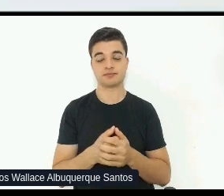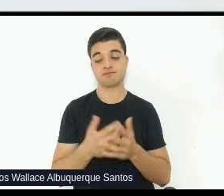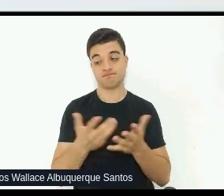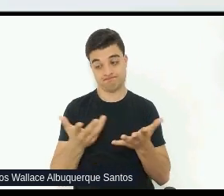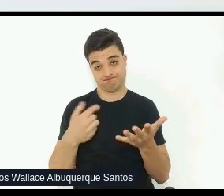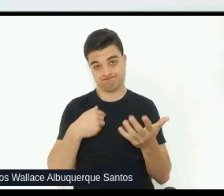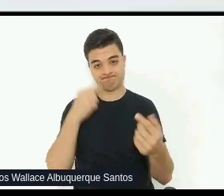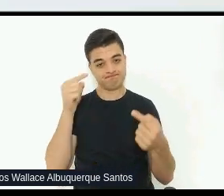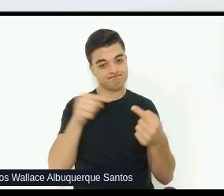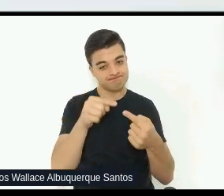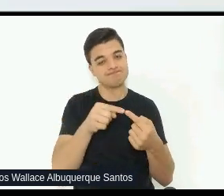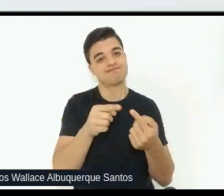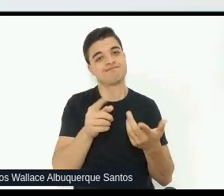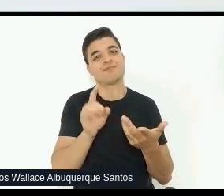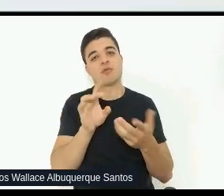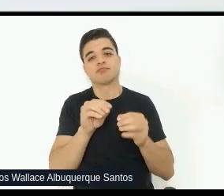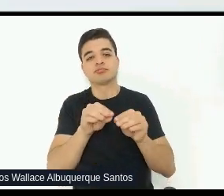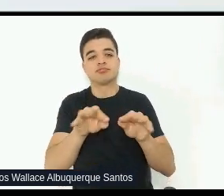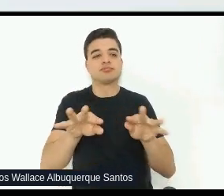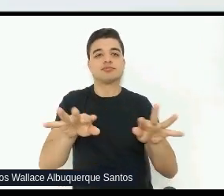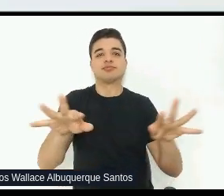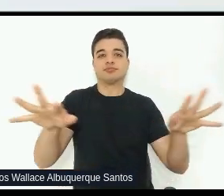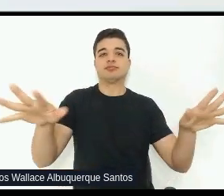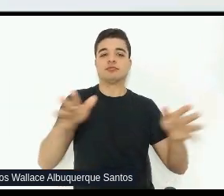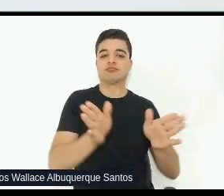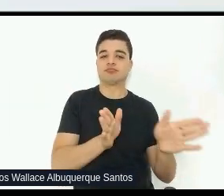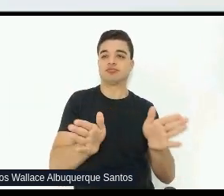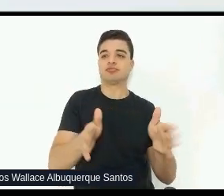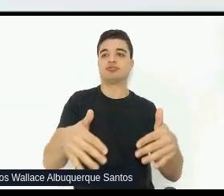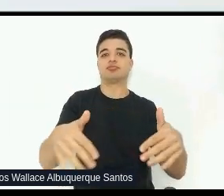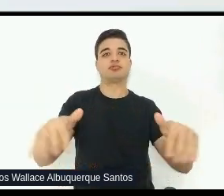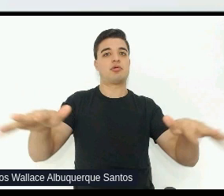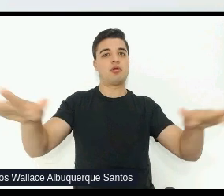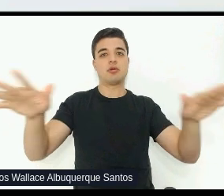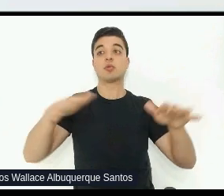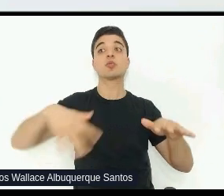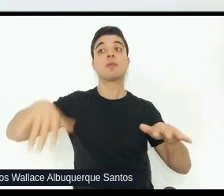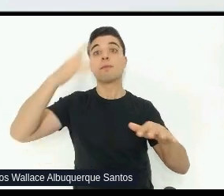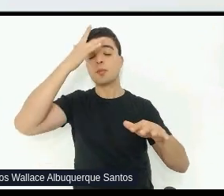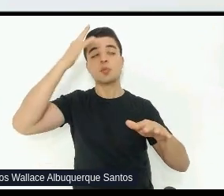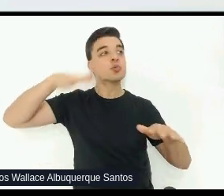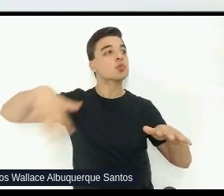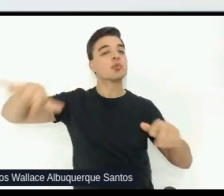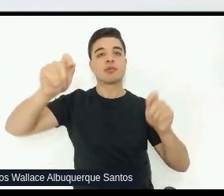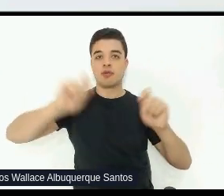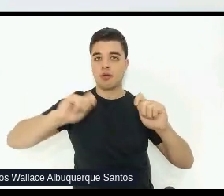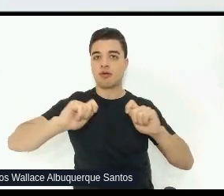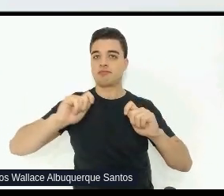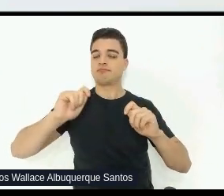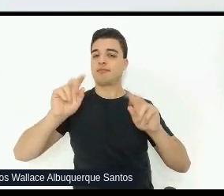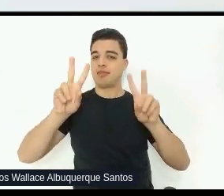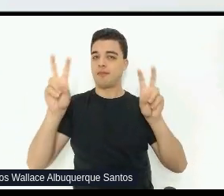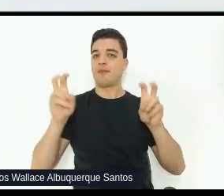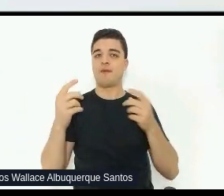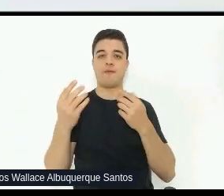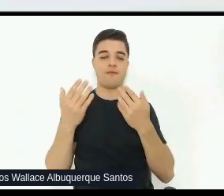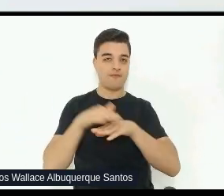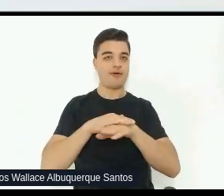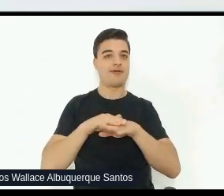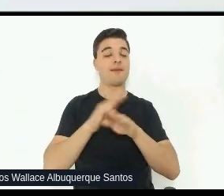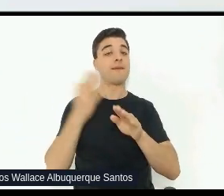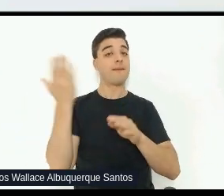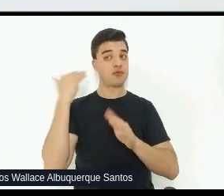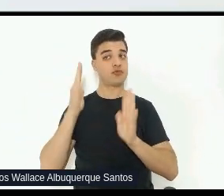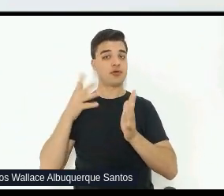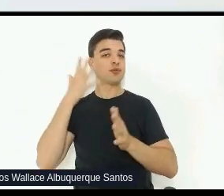sempre levar a acessibilidade cada vez mais alto e a gente poder conversar com todas as pessoas sobre o tema. Já fui palestrante aqui na trilha de